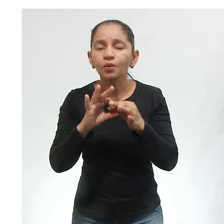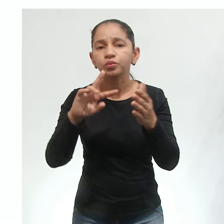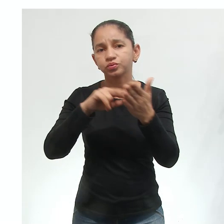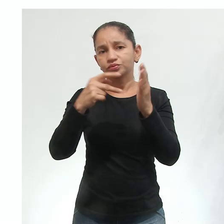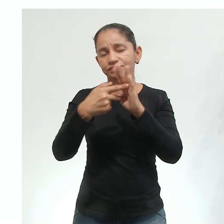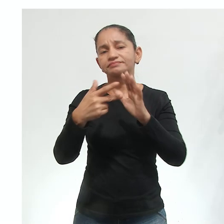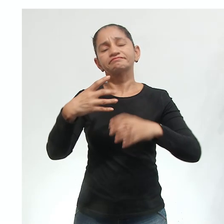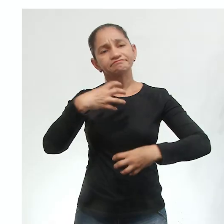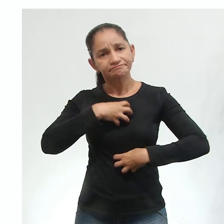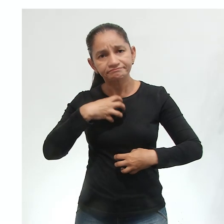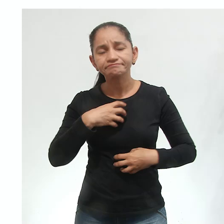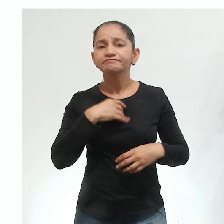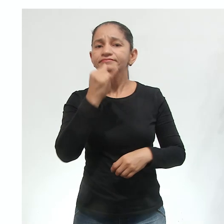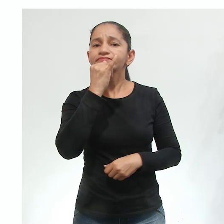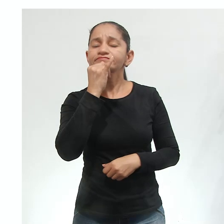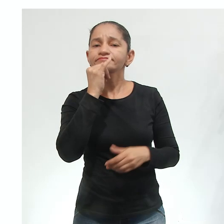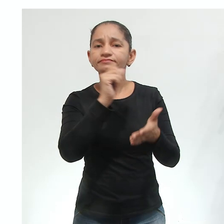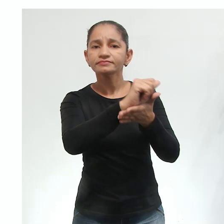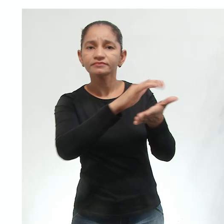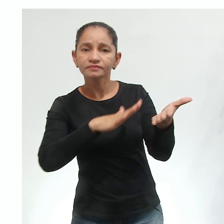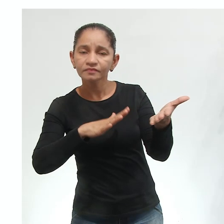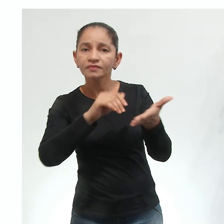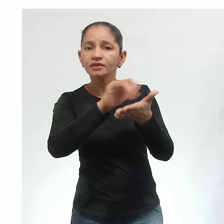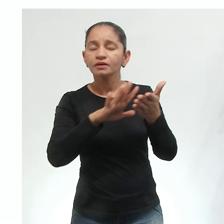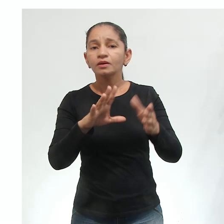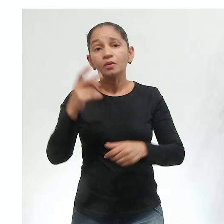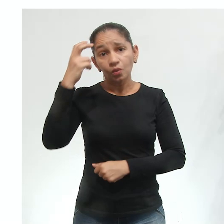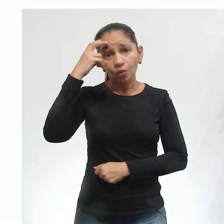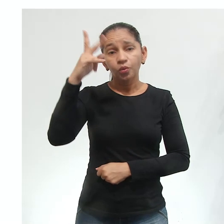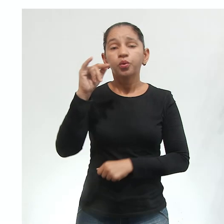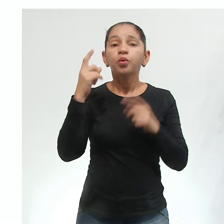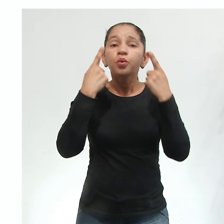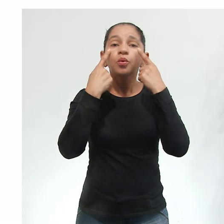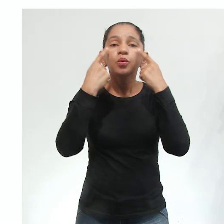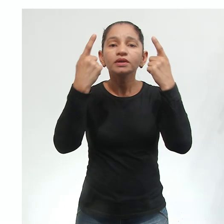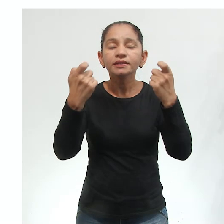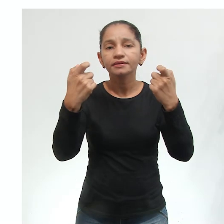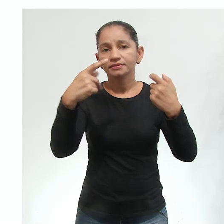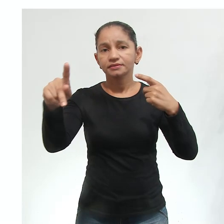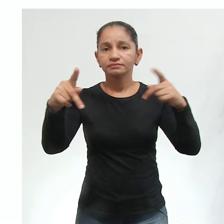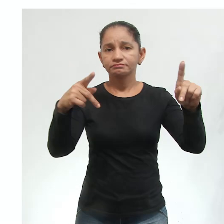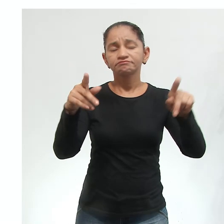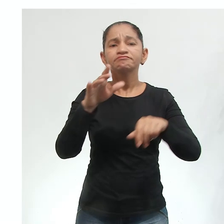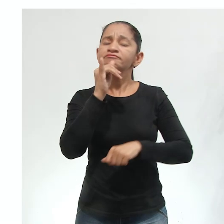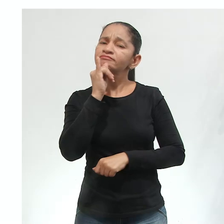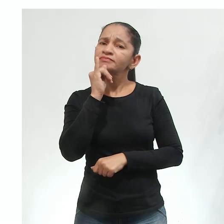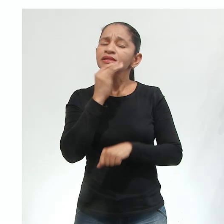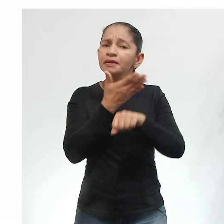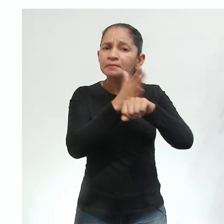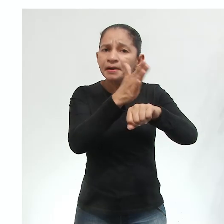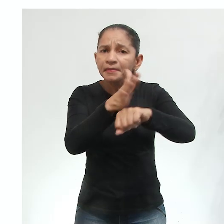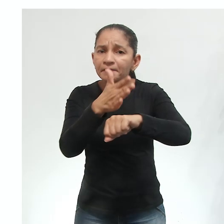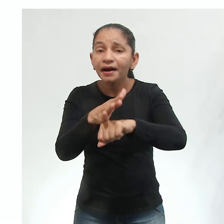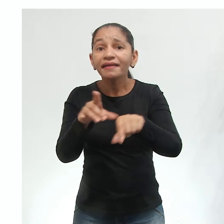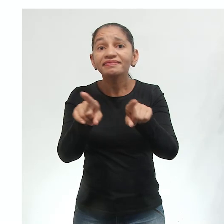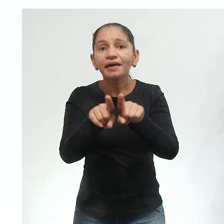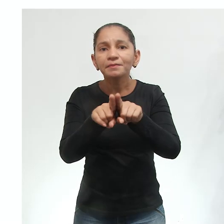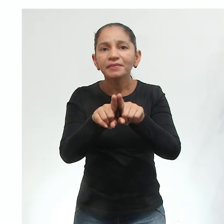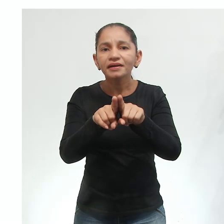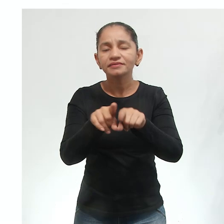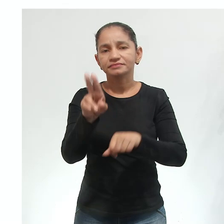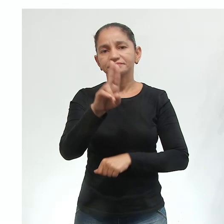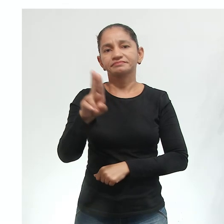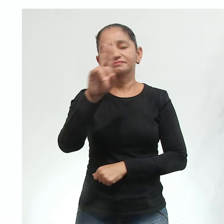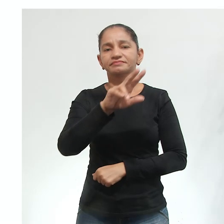significativa, alinhar atividades com o cotidiano, a cultura e os interesses dos estudantes, e trabalhar com práticas inovadoras,